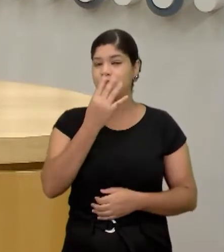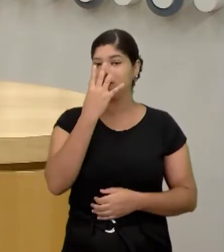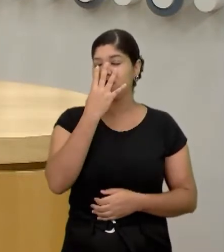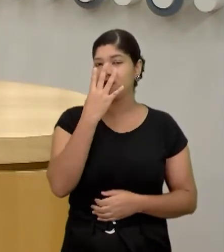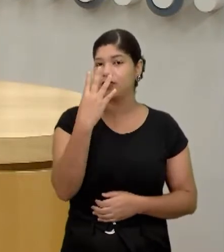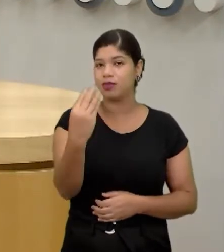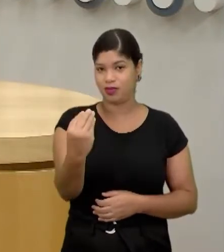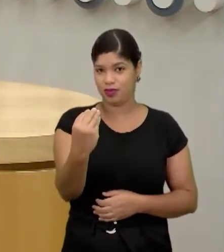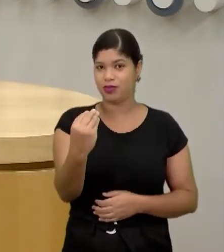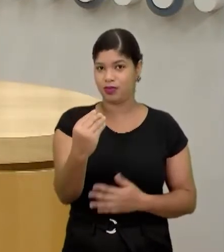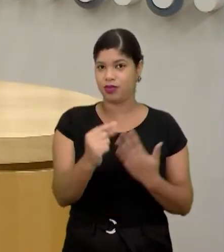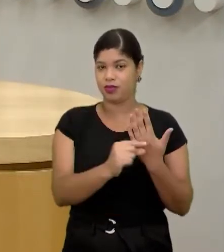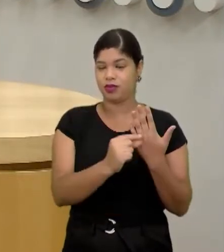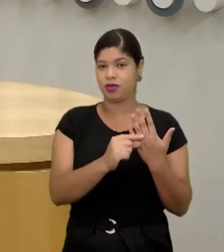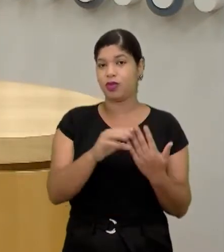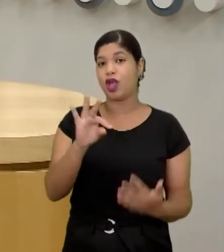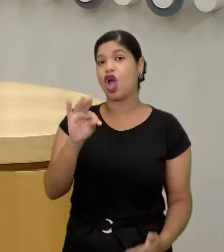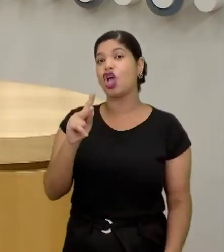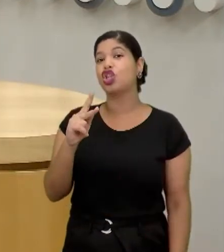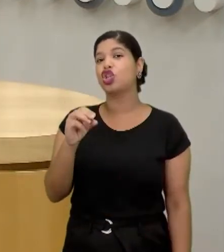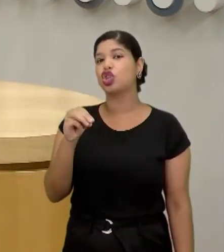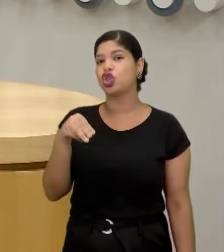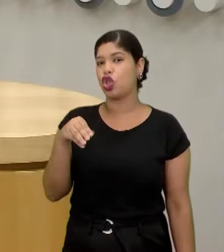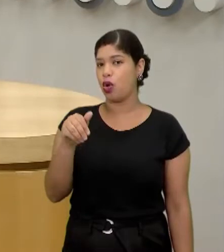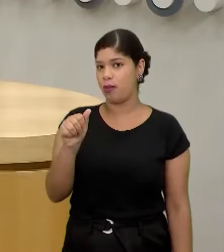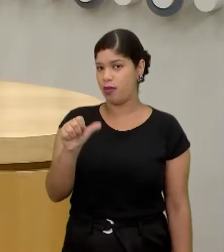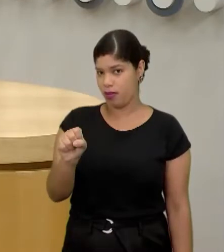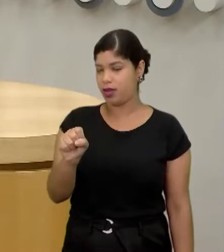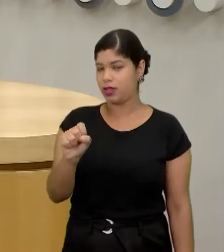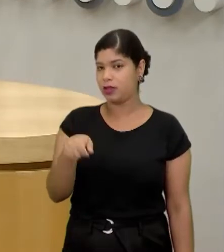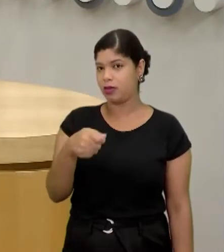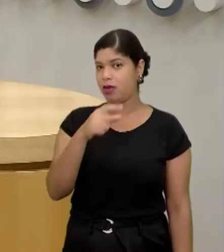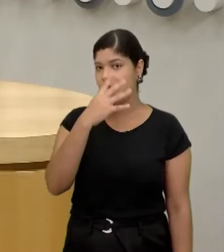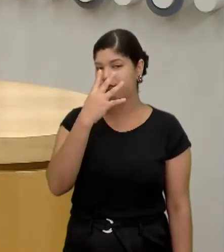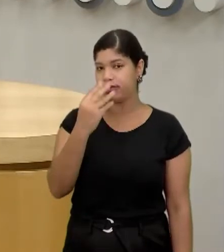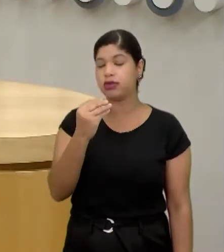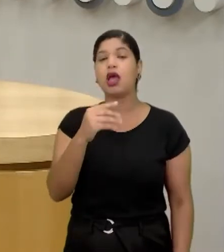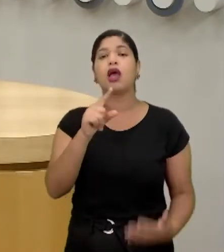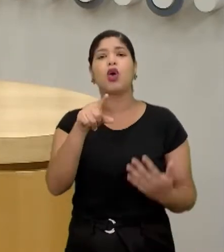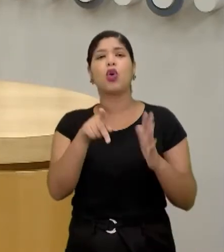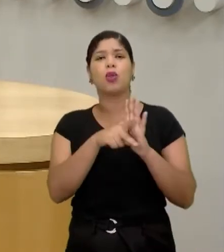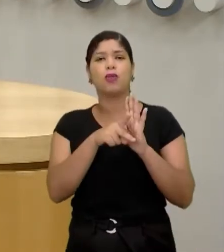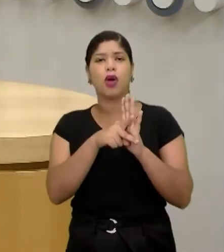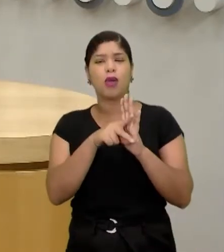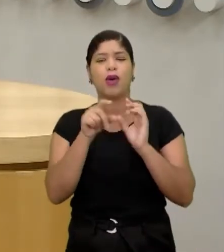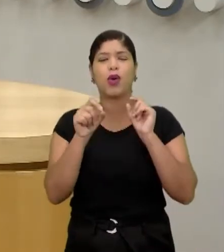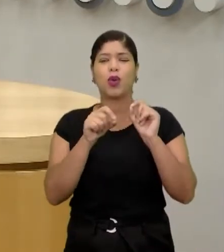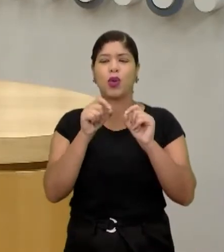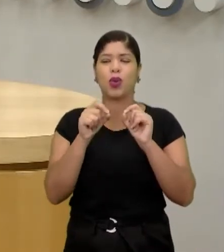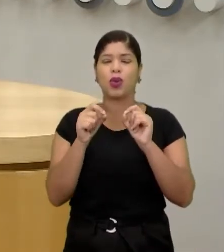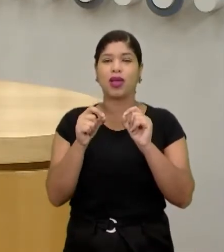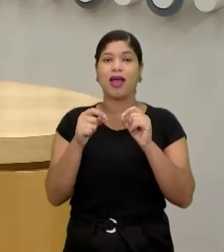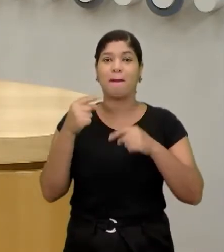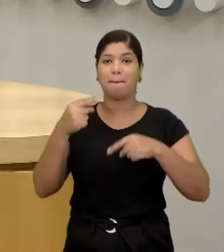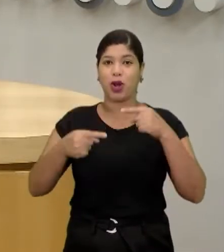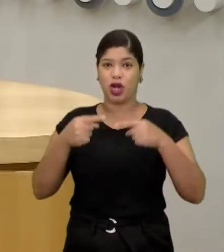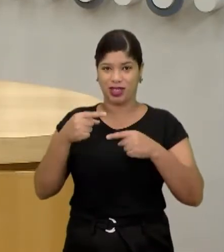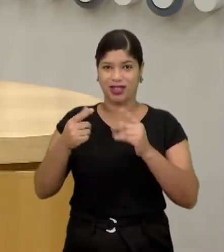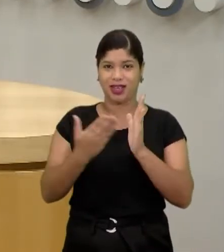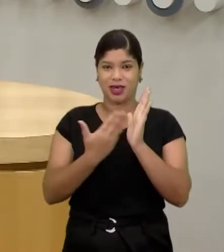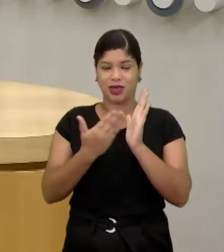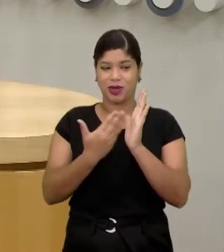inglês escritor de uma grande grande obra sobre política chamada